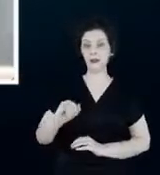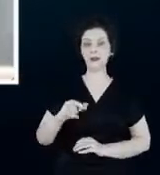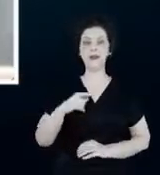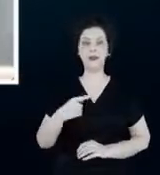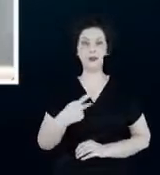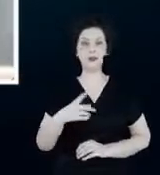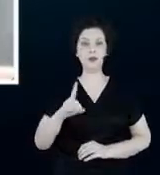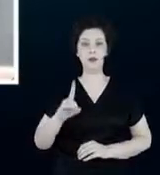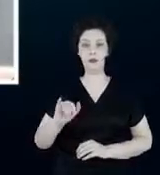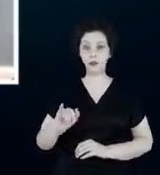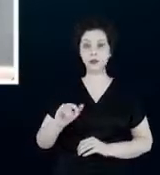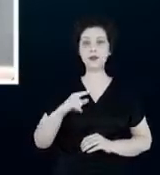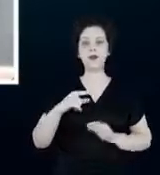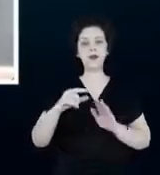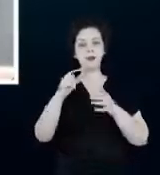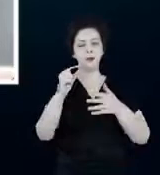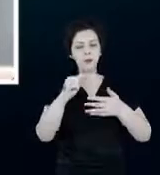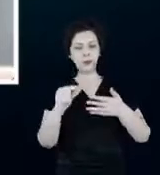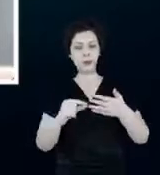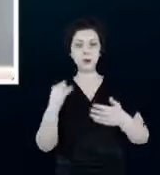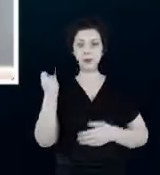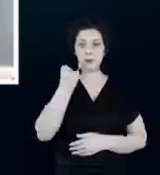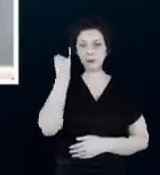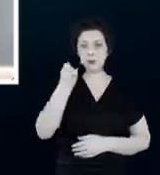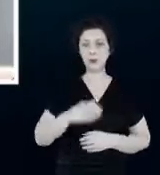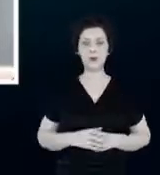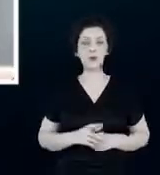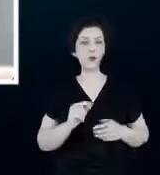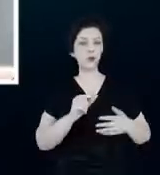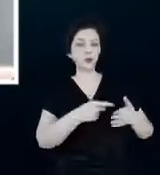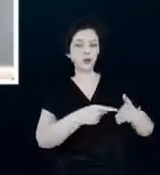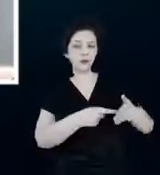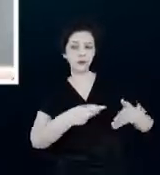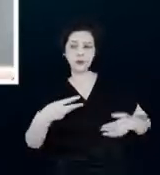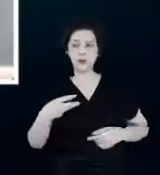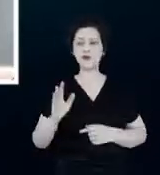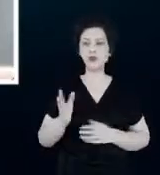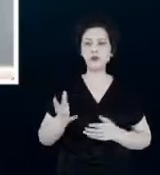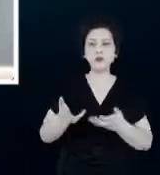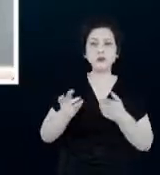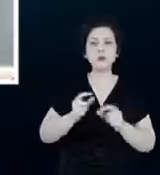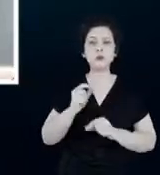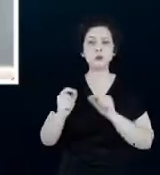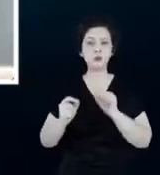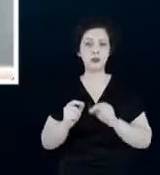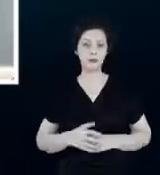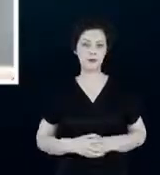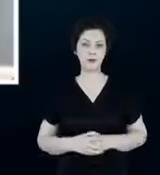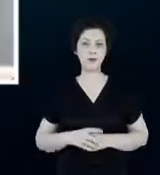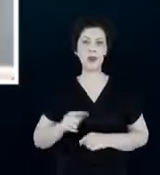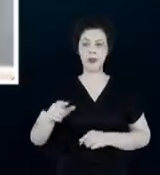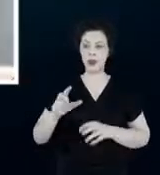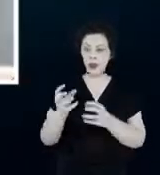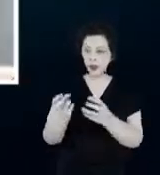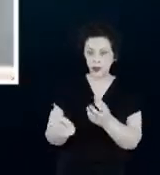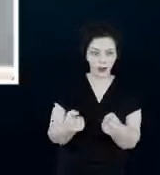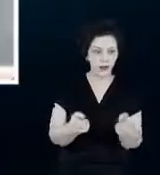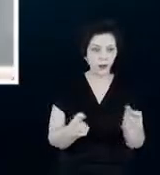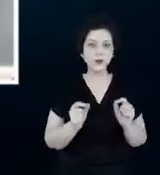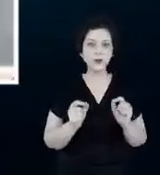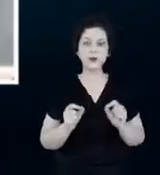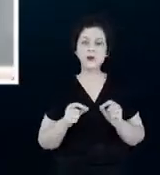pontos importantes ali, eu acho que um dos pontos que a gente já ressalta é essa aderência ao